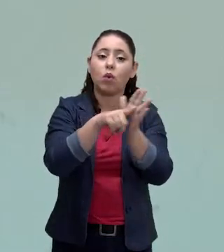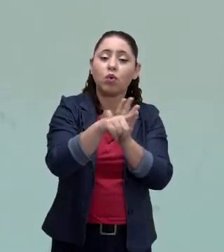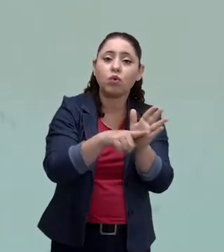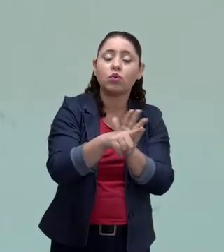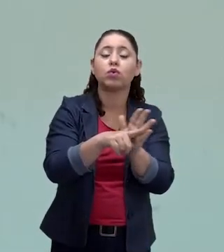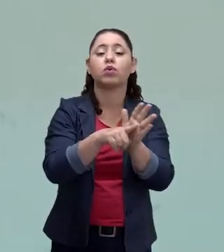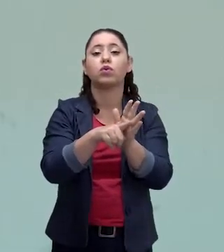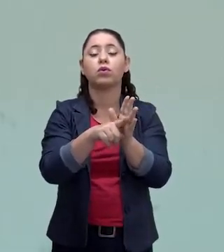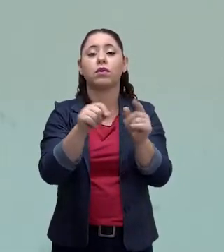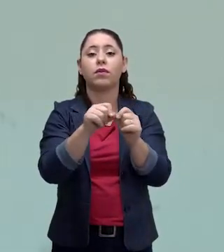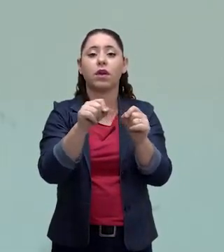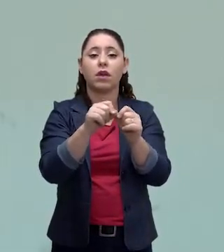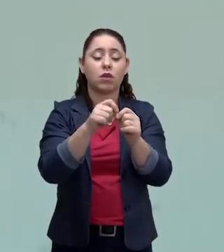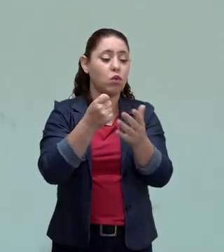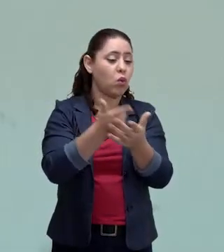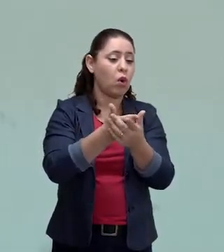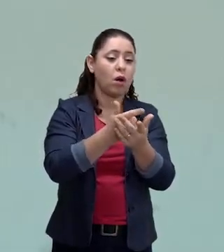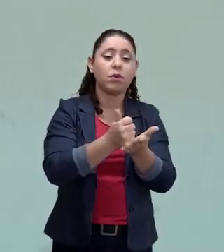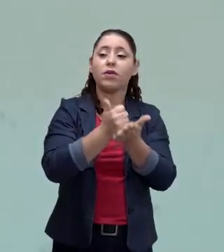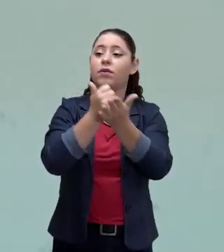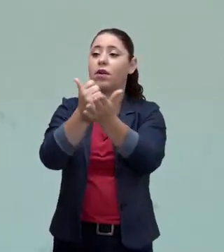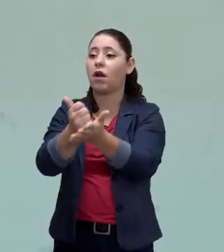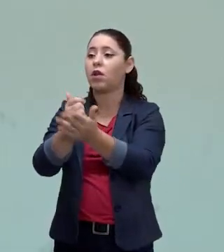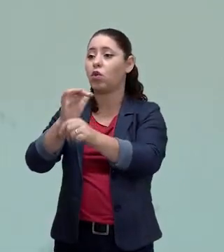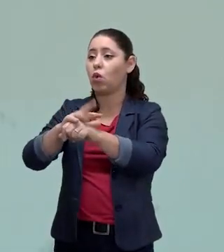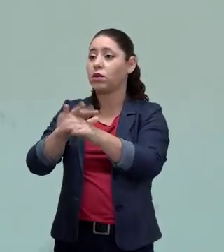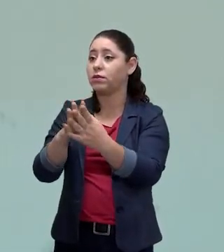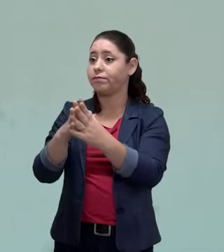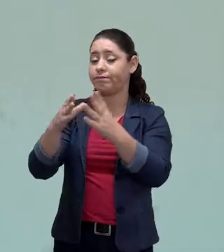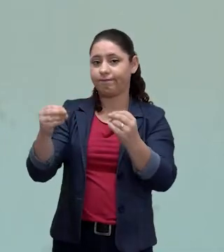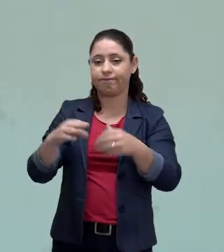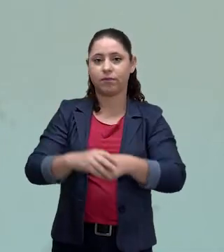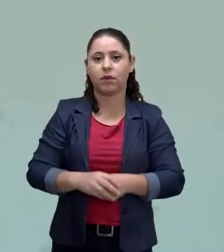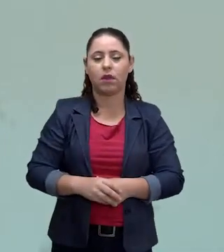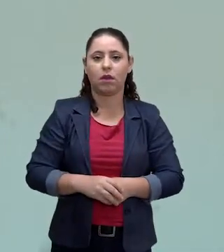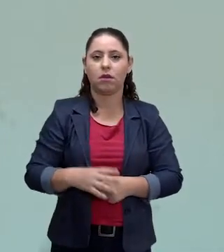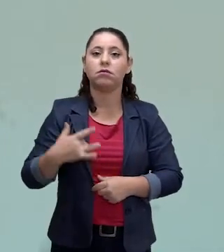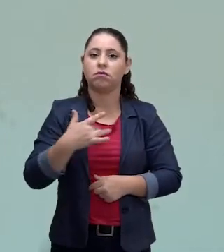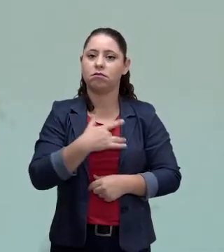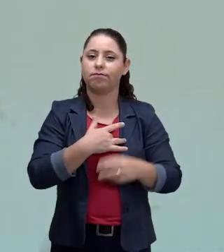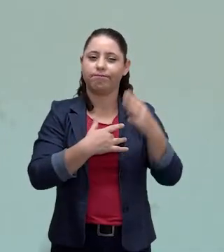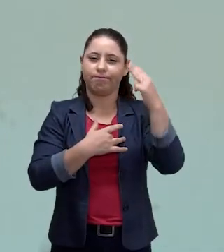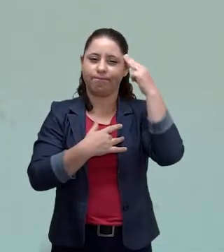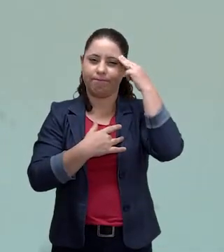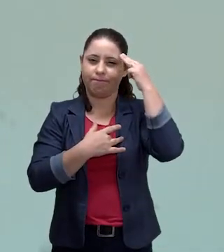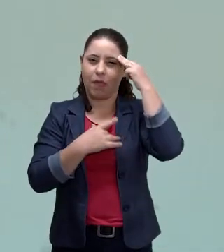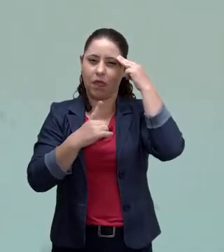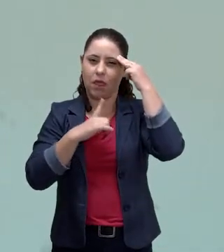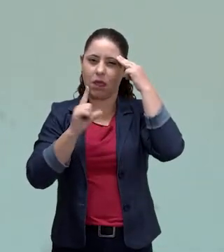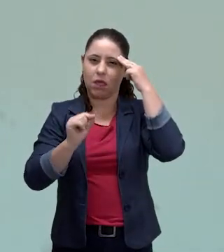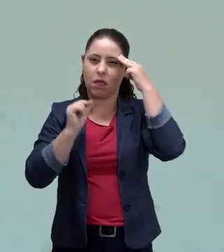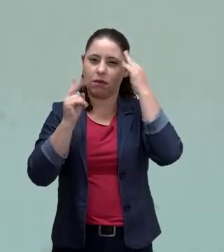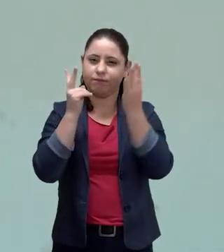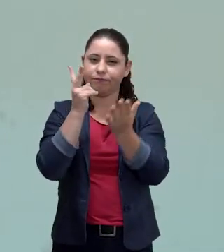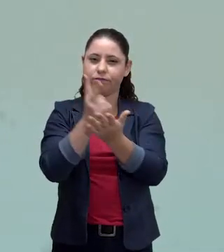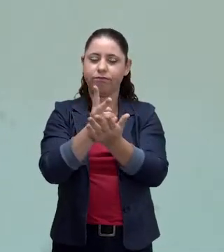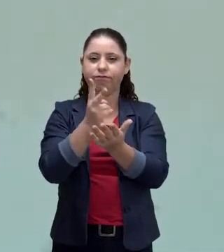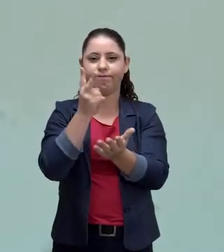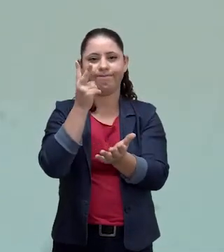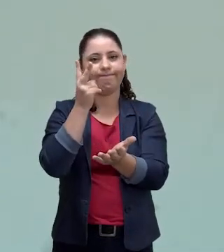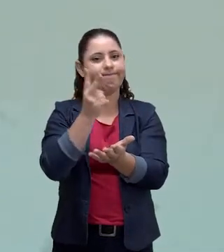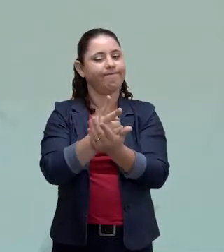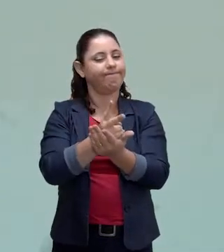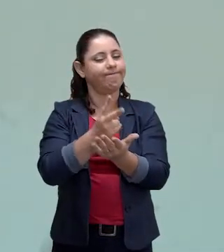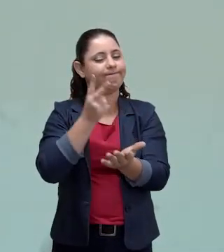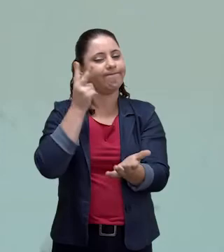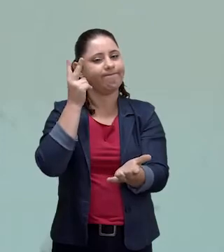vai até lá, compra o medicamento, vai embora e se trata da sua doença. A saúde mental, ela implica numa